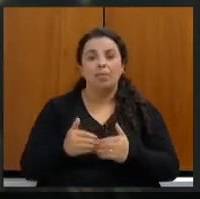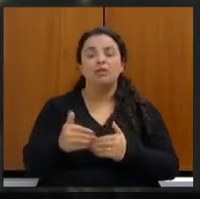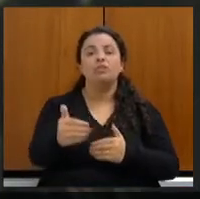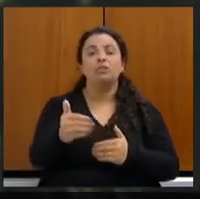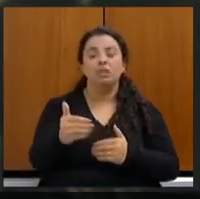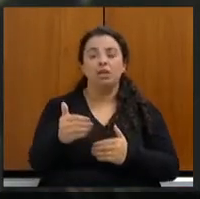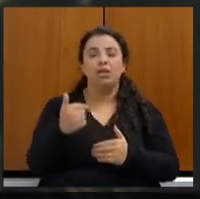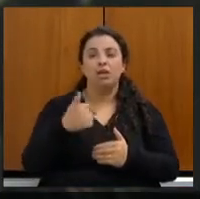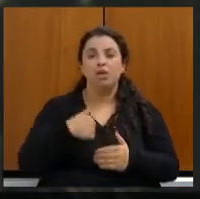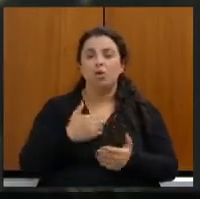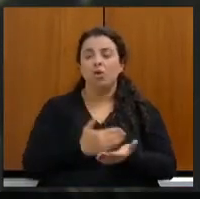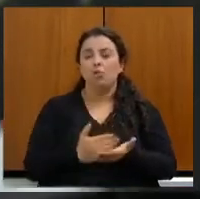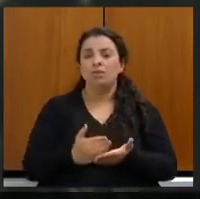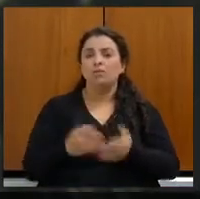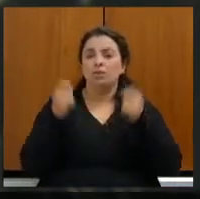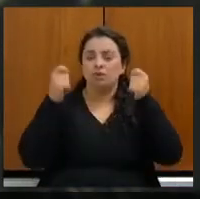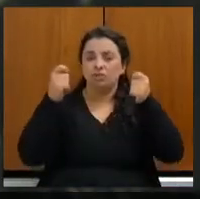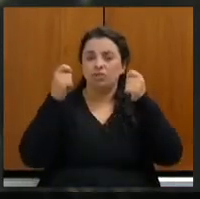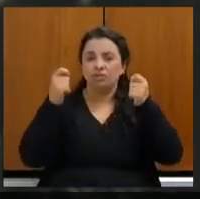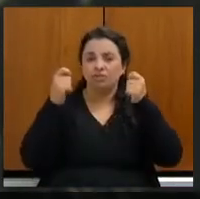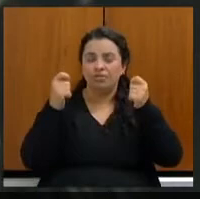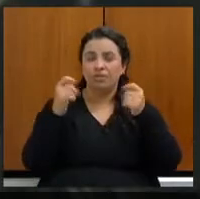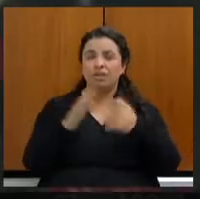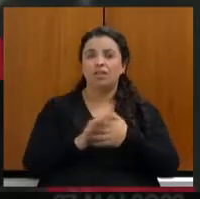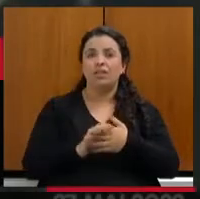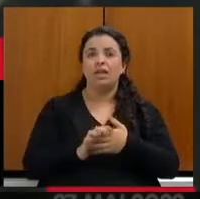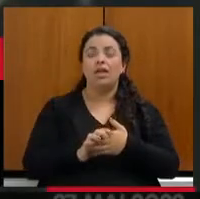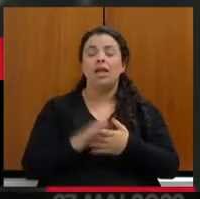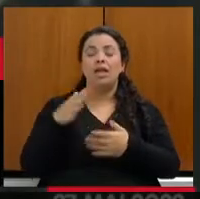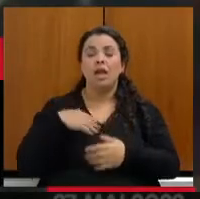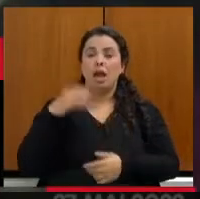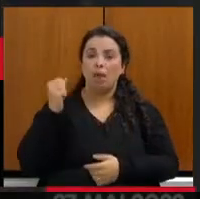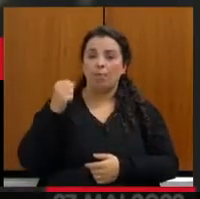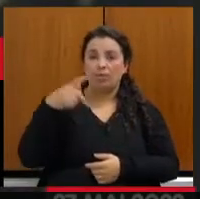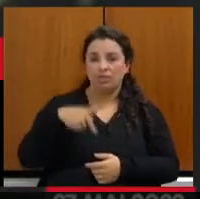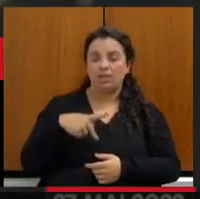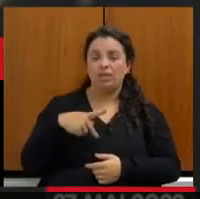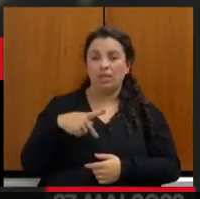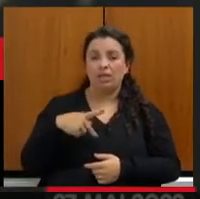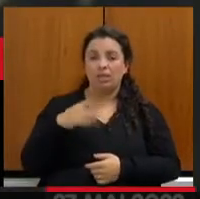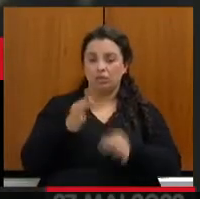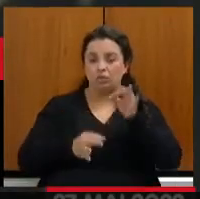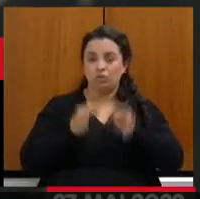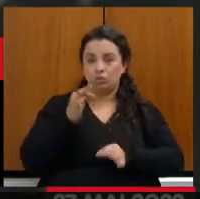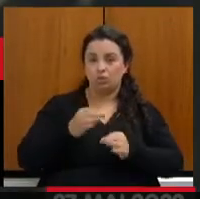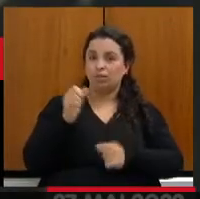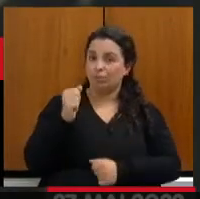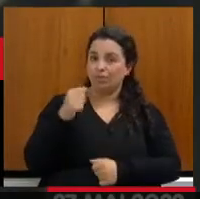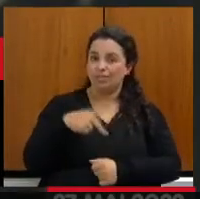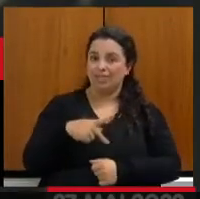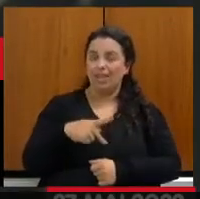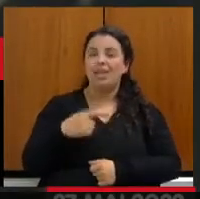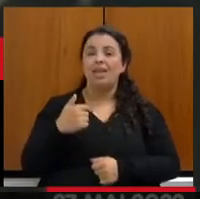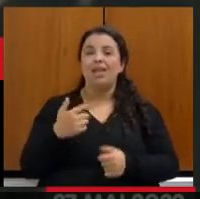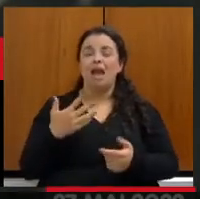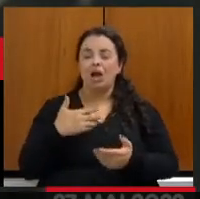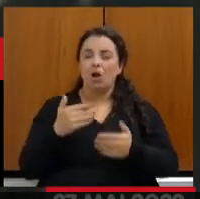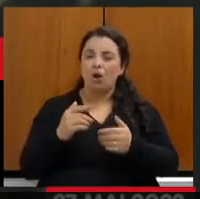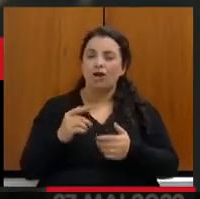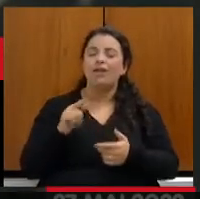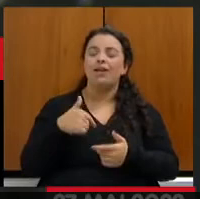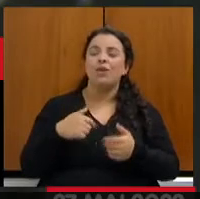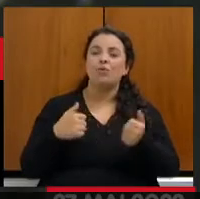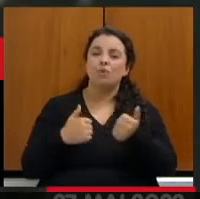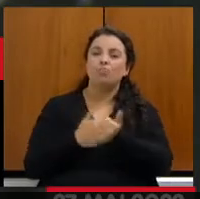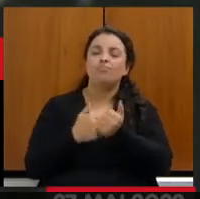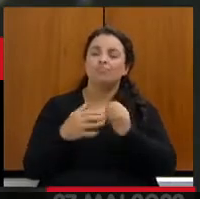comecei me tornar uma ativista me aposento do Poder Judiciário e me torno a como vocês de